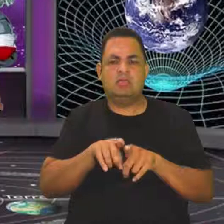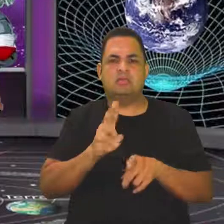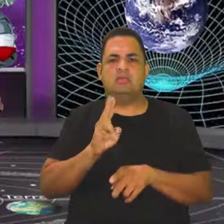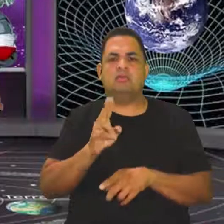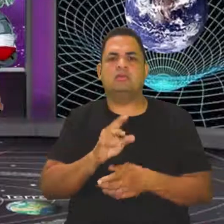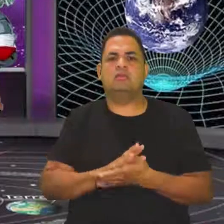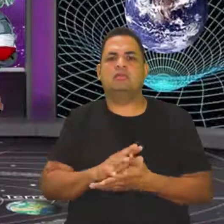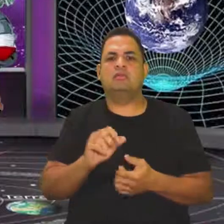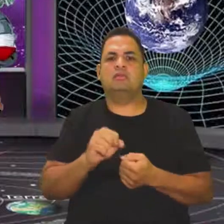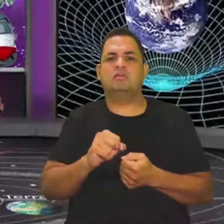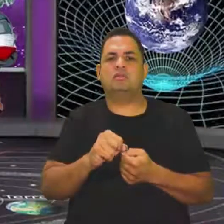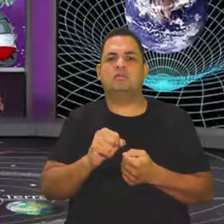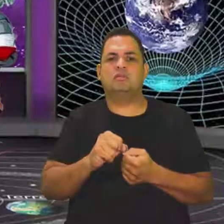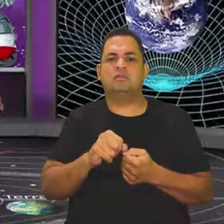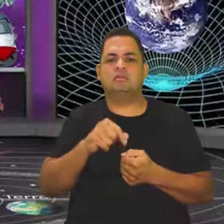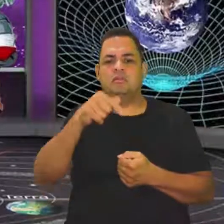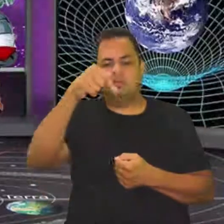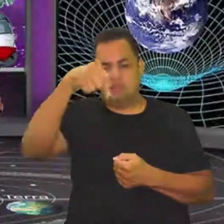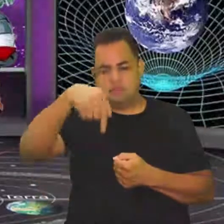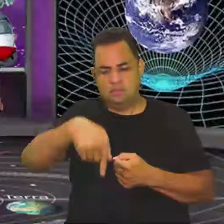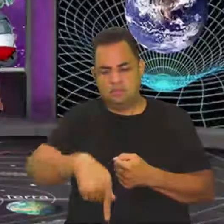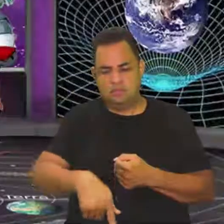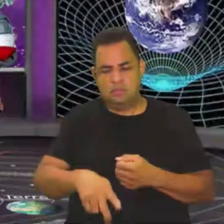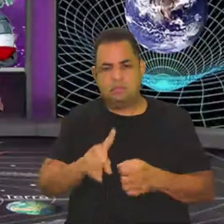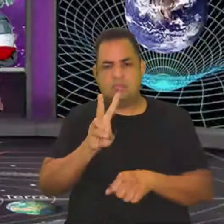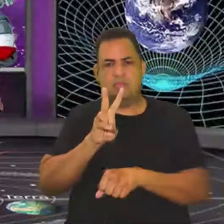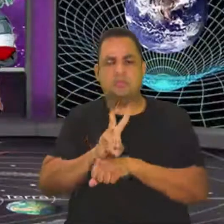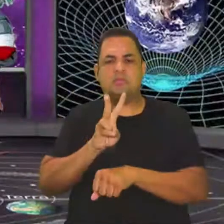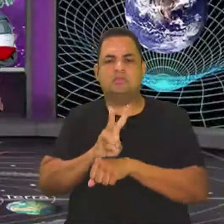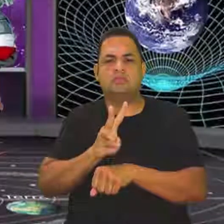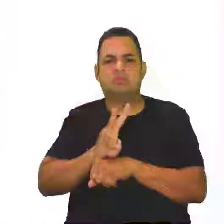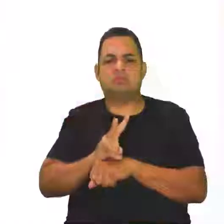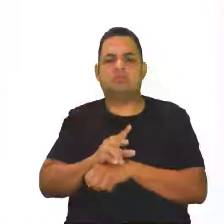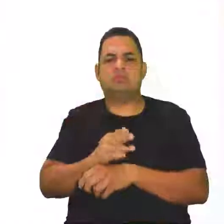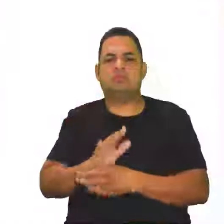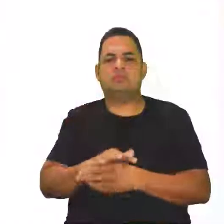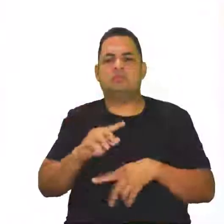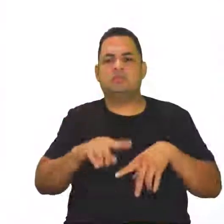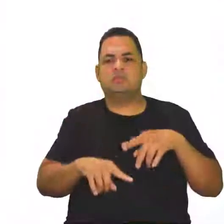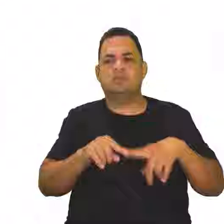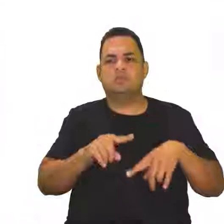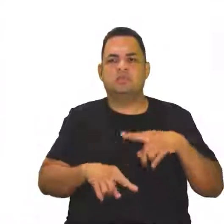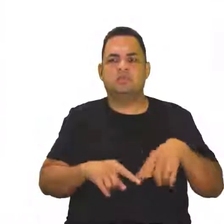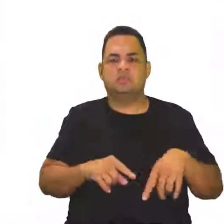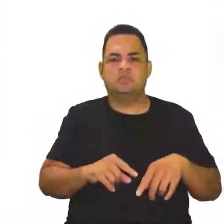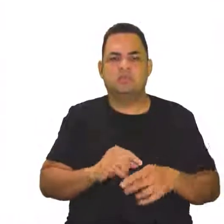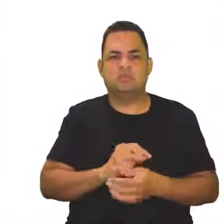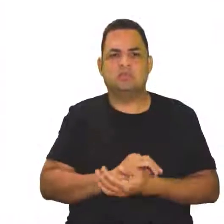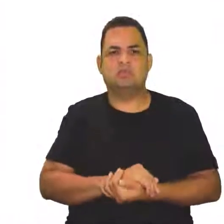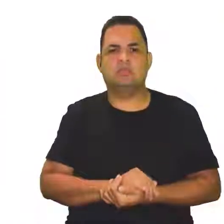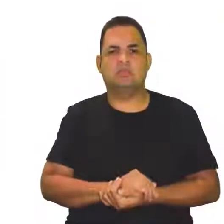é bom fazer o aterramento para proteger seus equipamentos, certo? Então vamos continuar lá. Então aí,